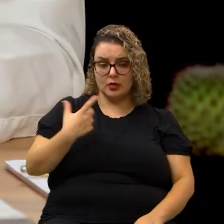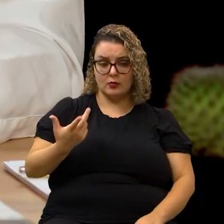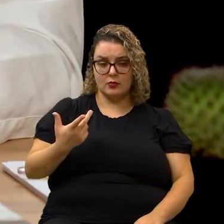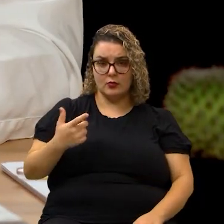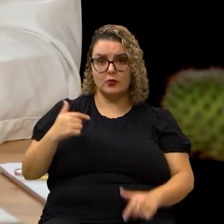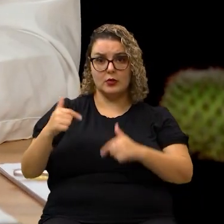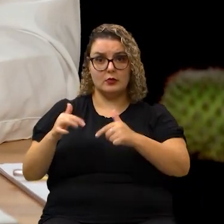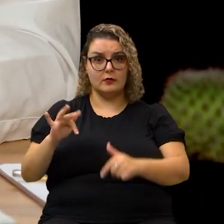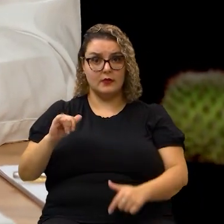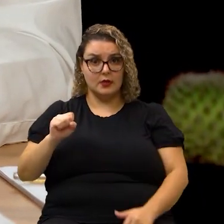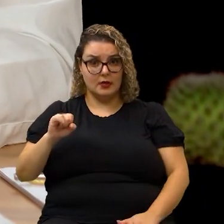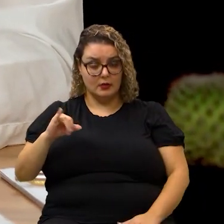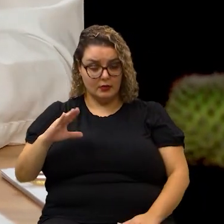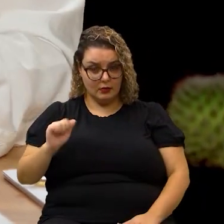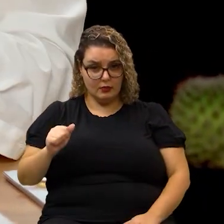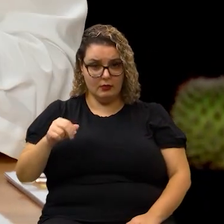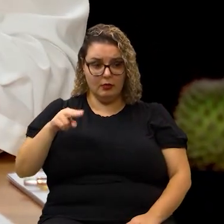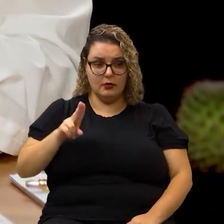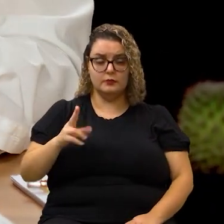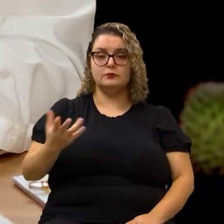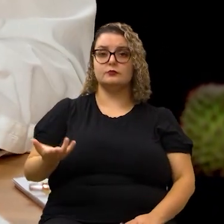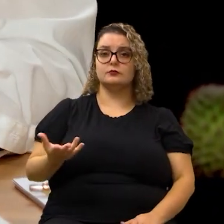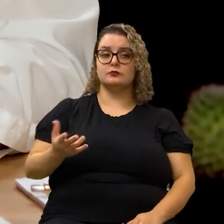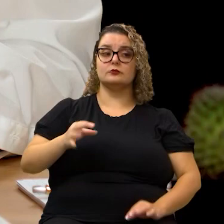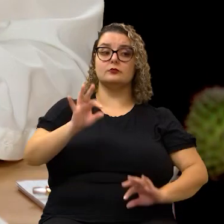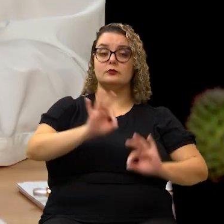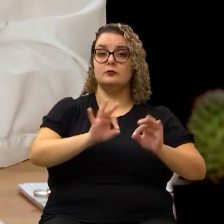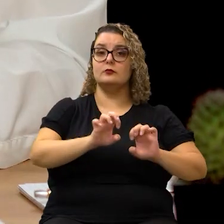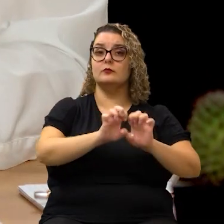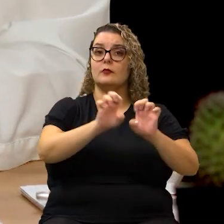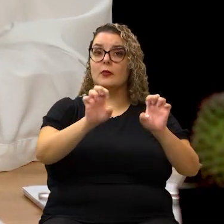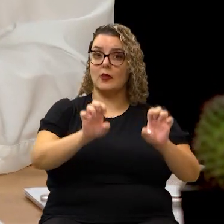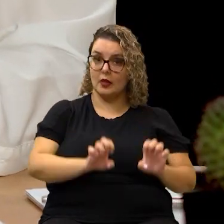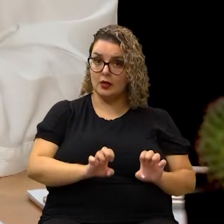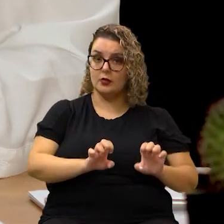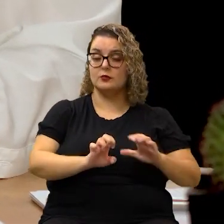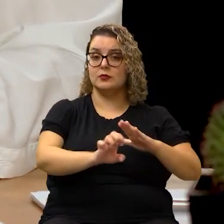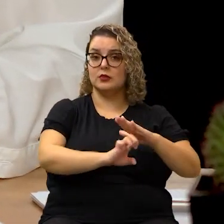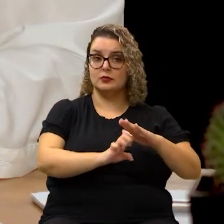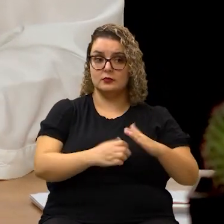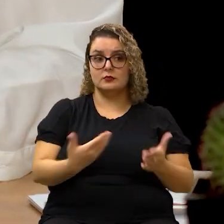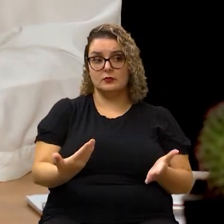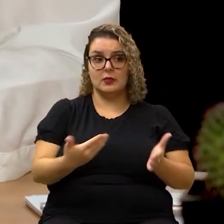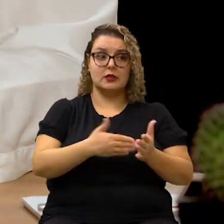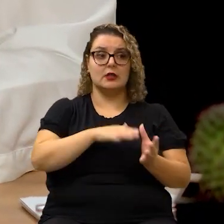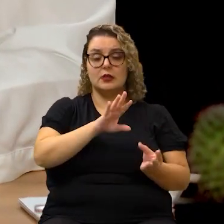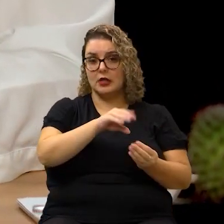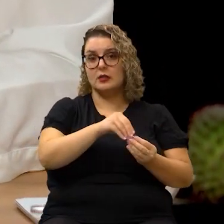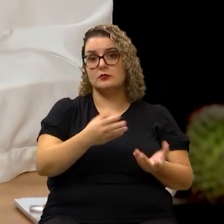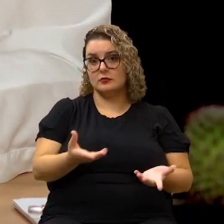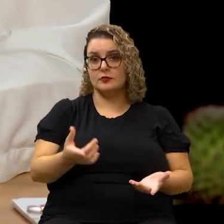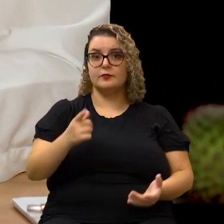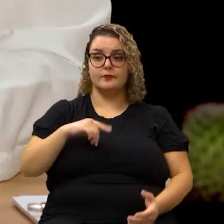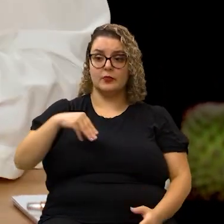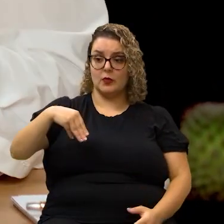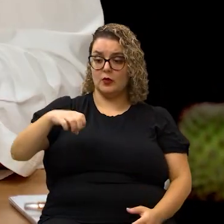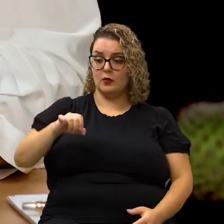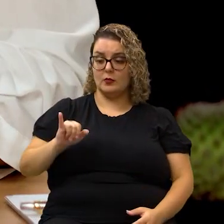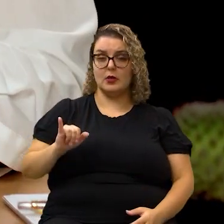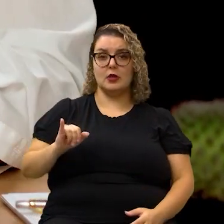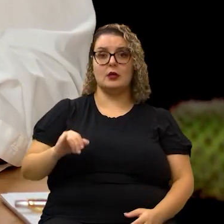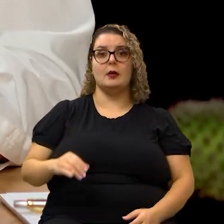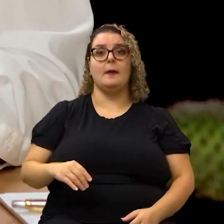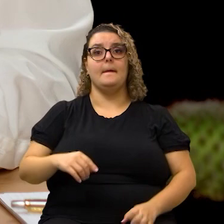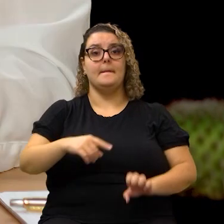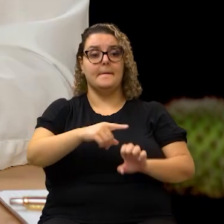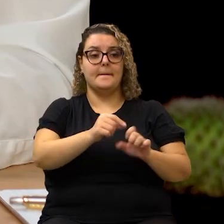como pessoa física o meu empreendimento ou eu vou montar uma estrutura empresarial, mesmo que resumido. E aí nós temos o MEI, que é o